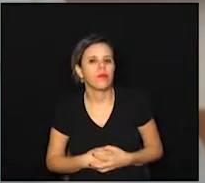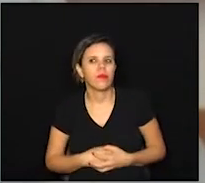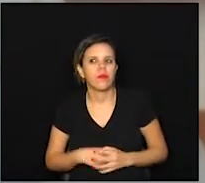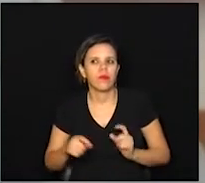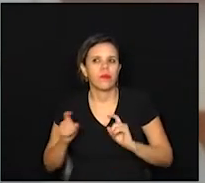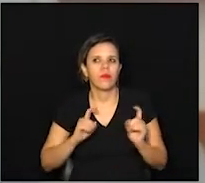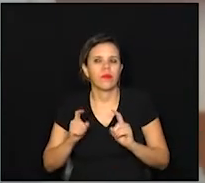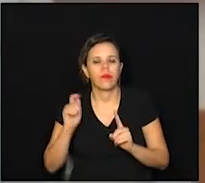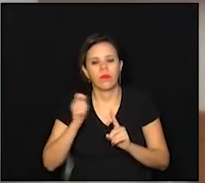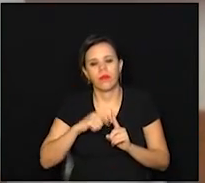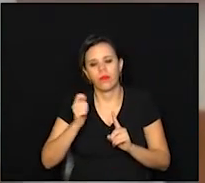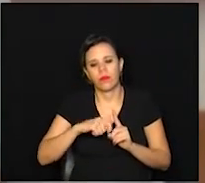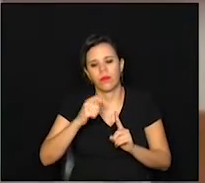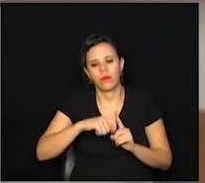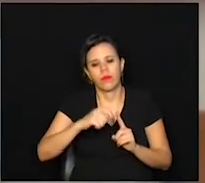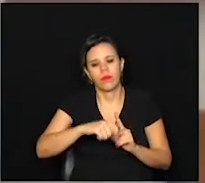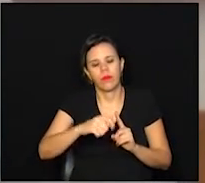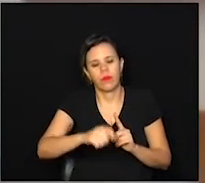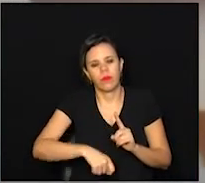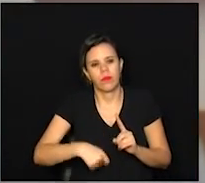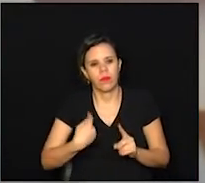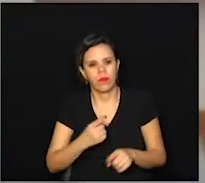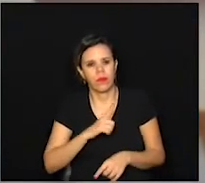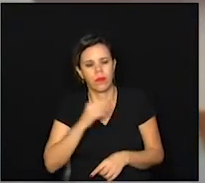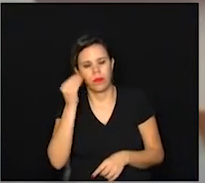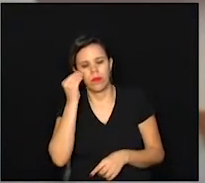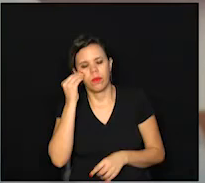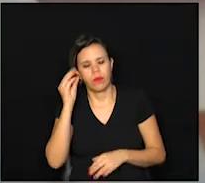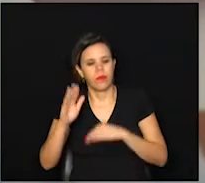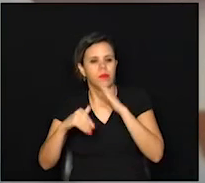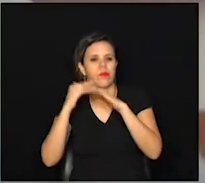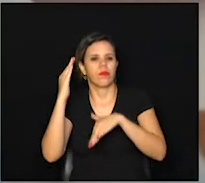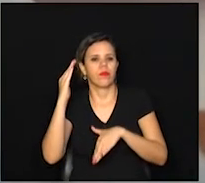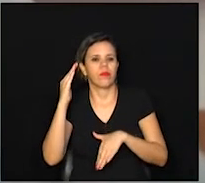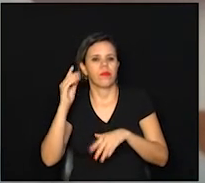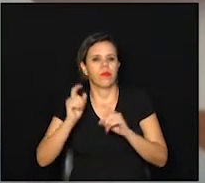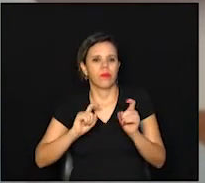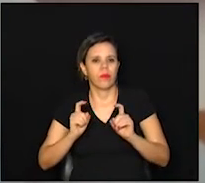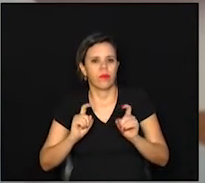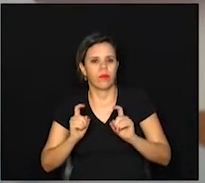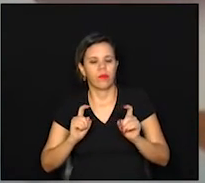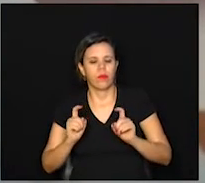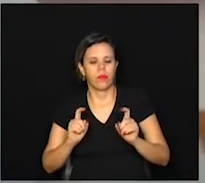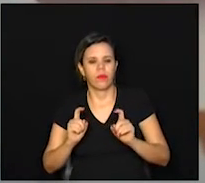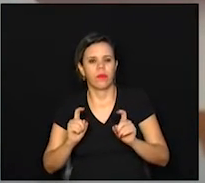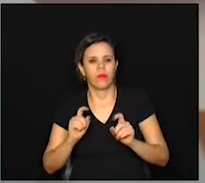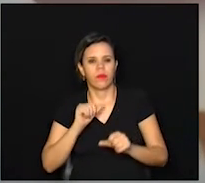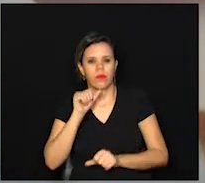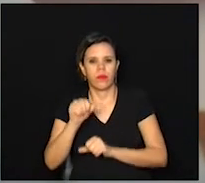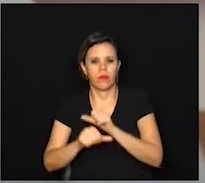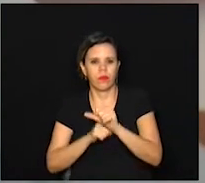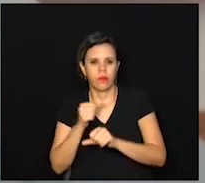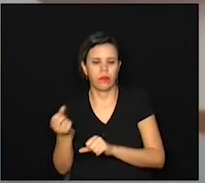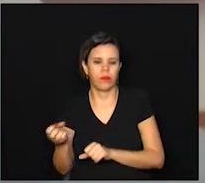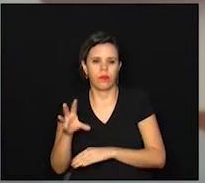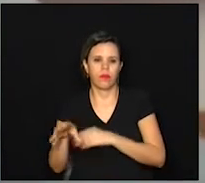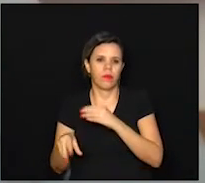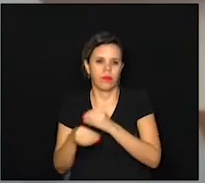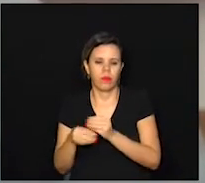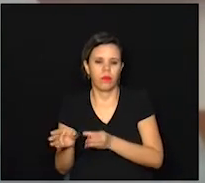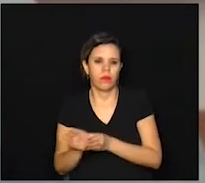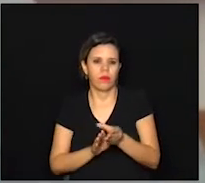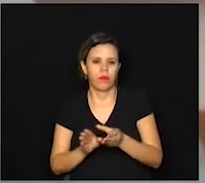reuniões mensais, tudo, a gente tentar construir a pauta da renovação do Conselho e